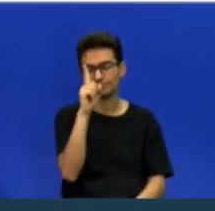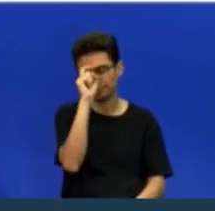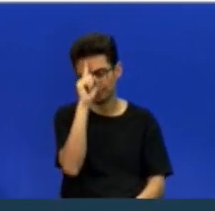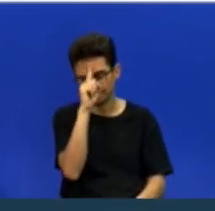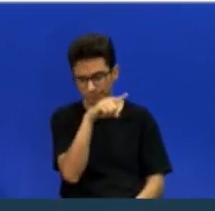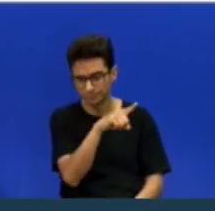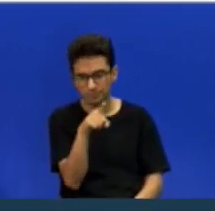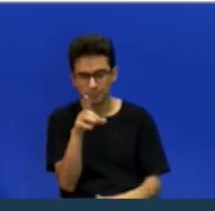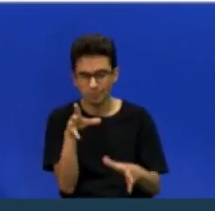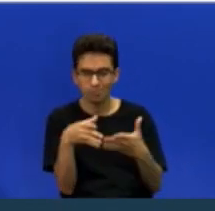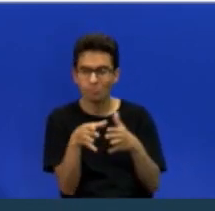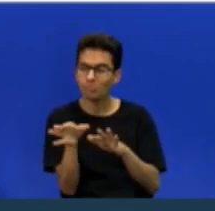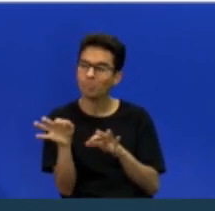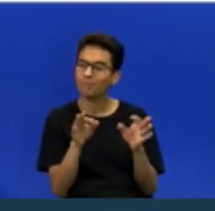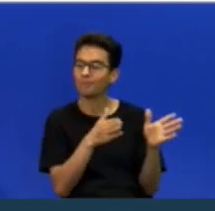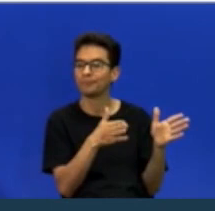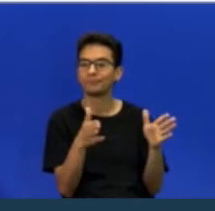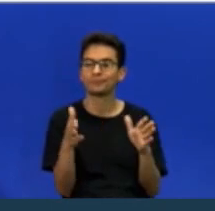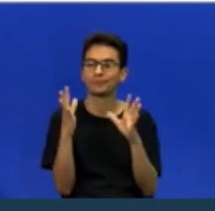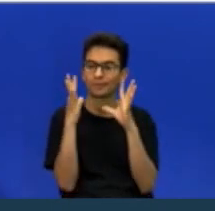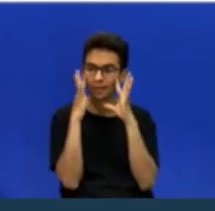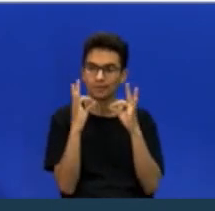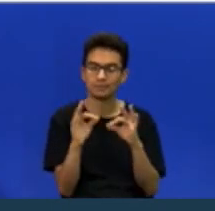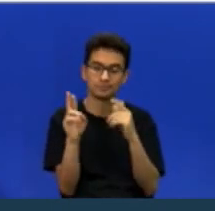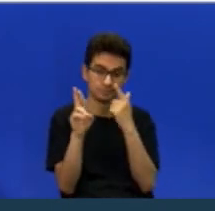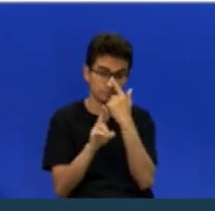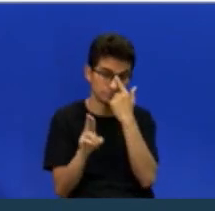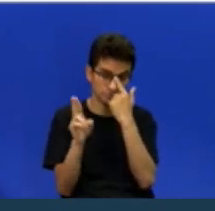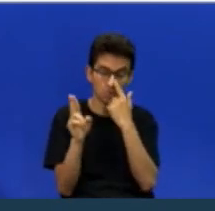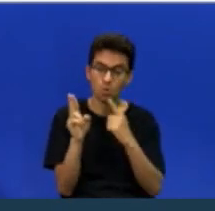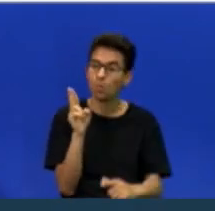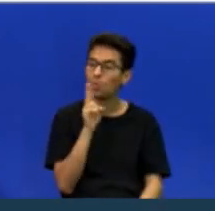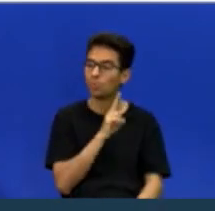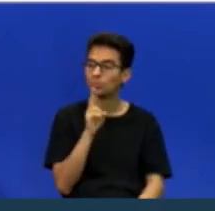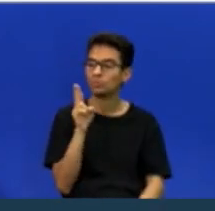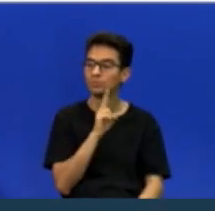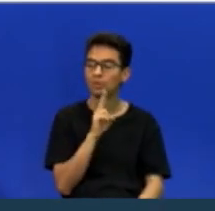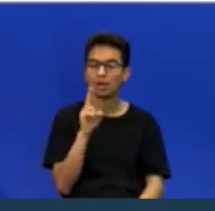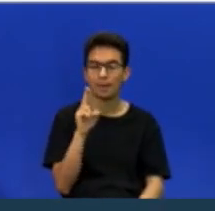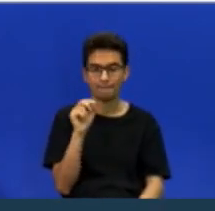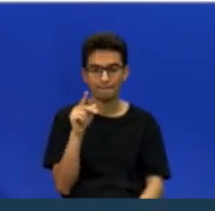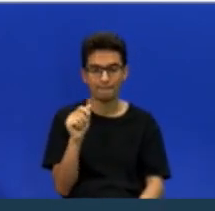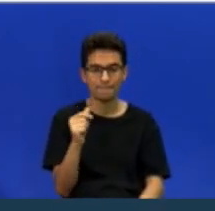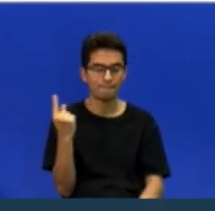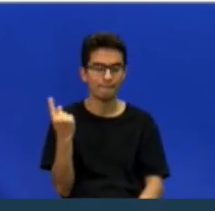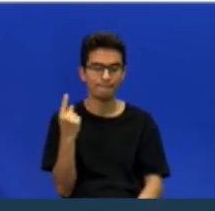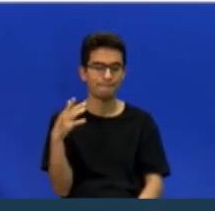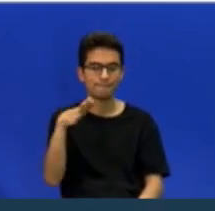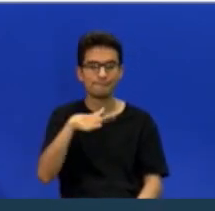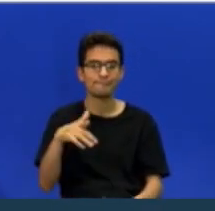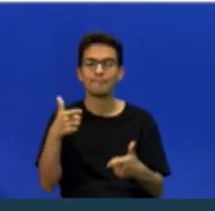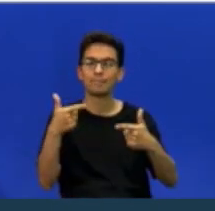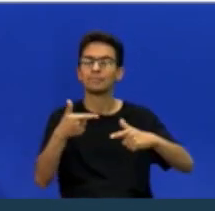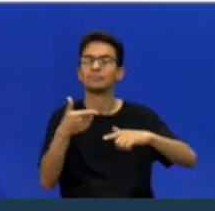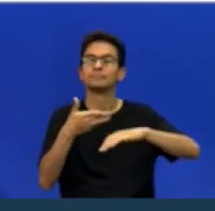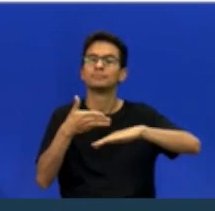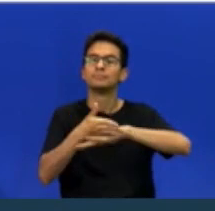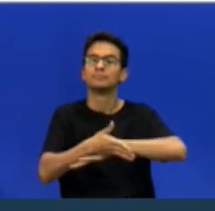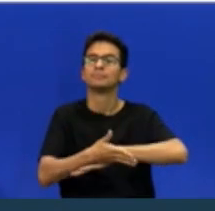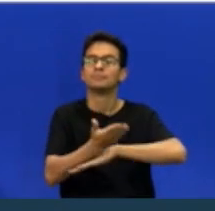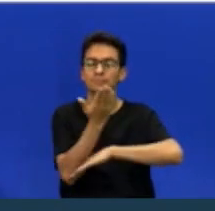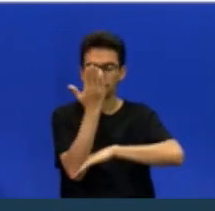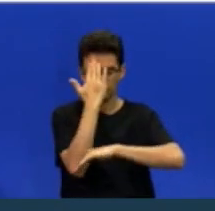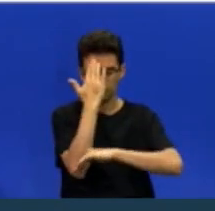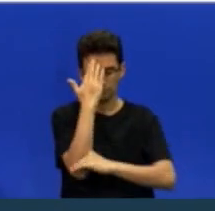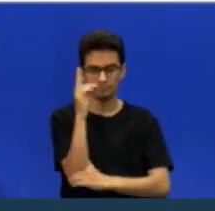estas compõe uma rede organizada de atenção às urgências. Então a UPA é sem dúvida nenhuma um primeiro local de atendimento para situações